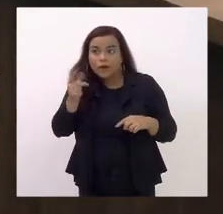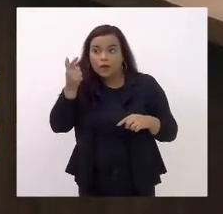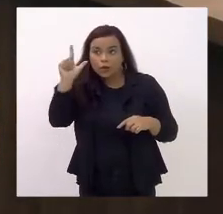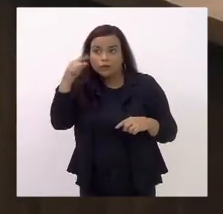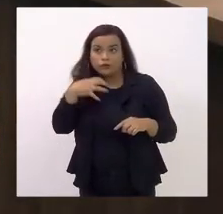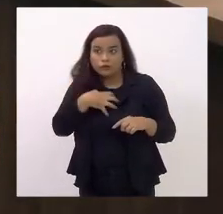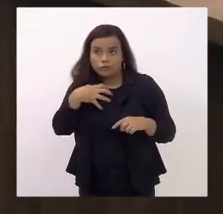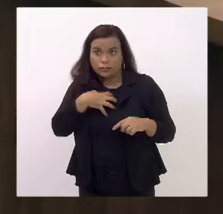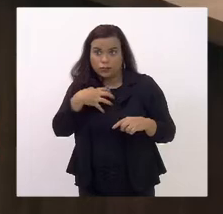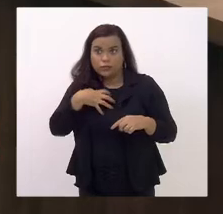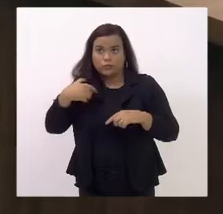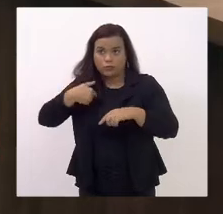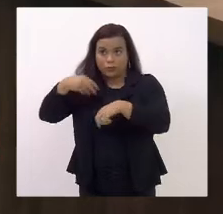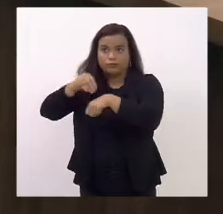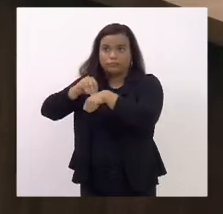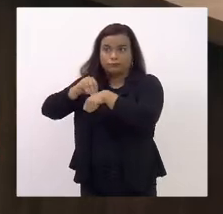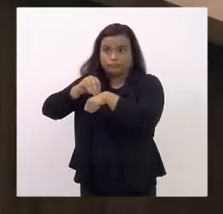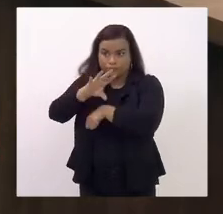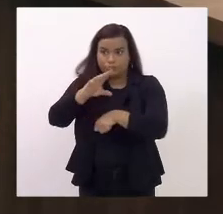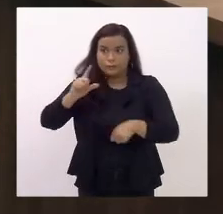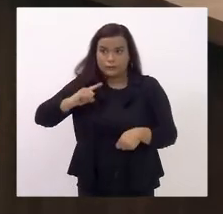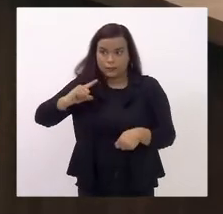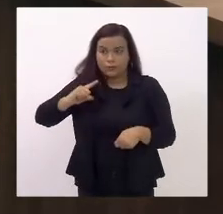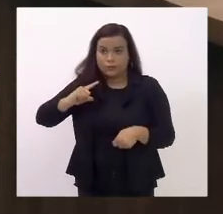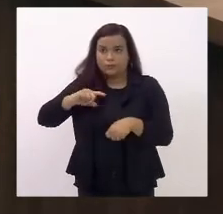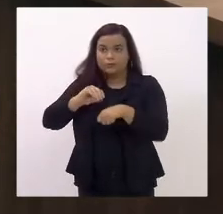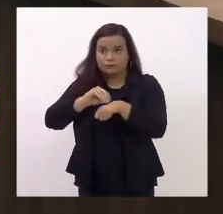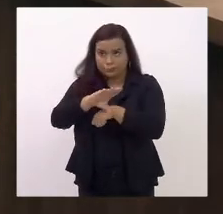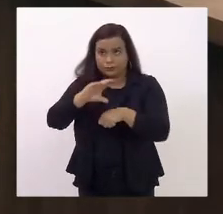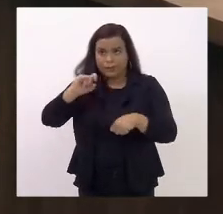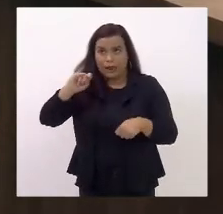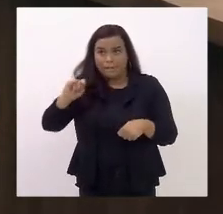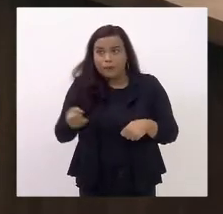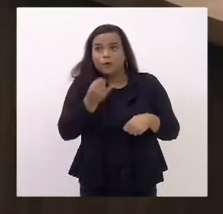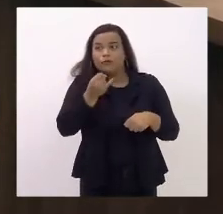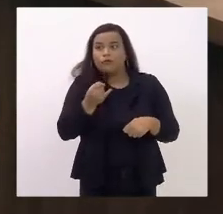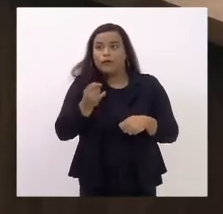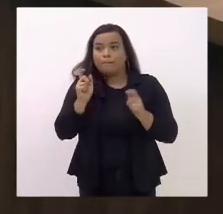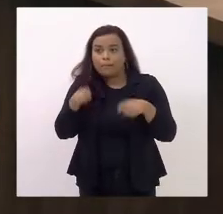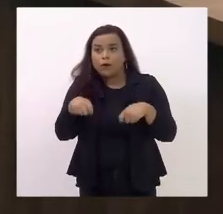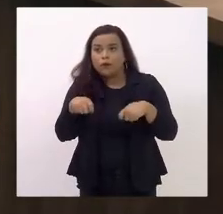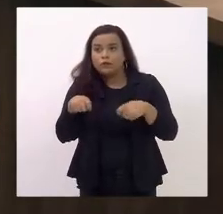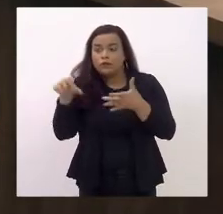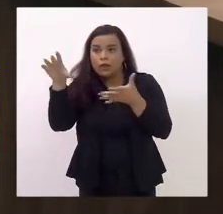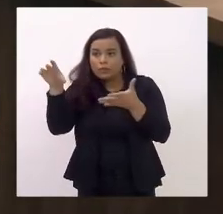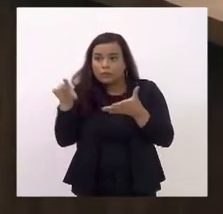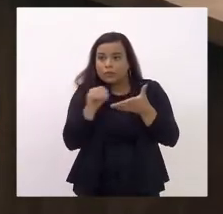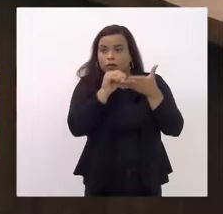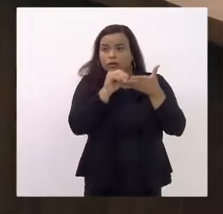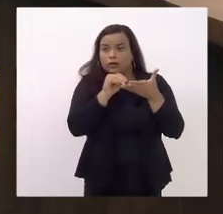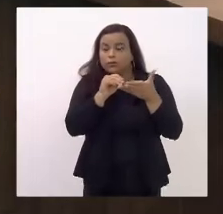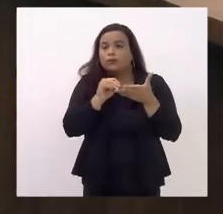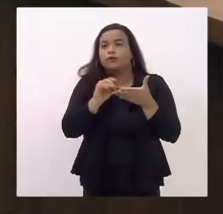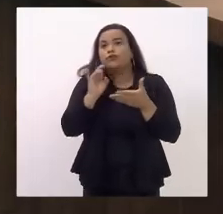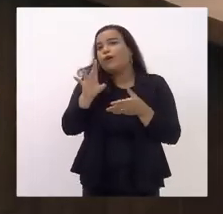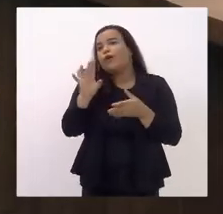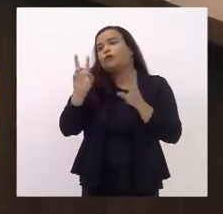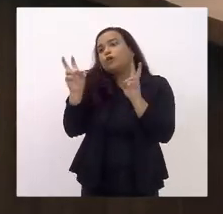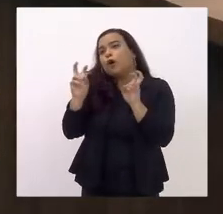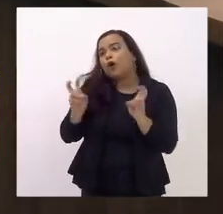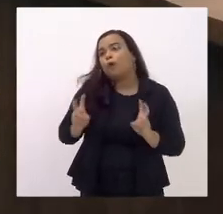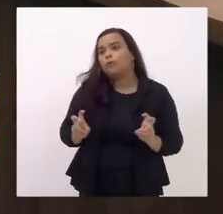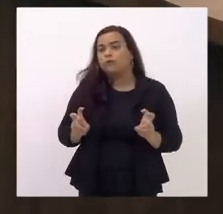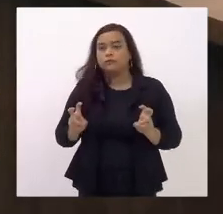que eu estou sugerindo, não, é que aproveite somente essas questões de ter que